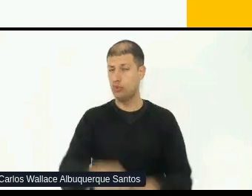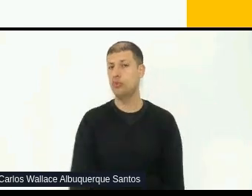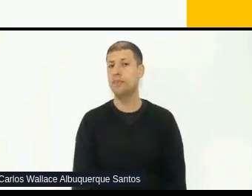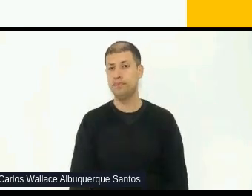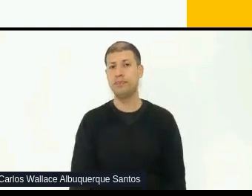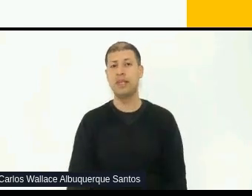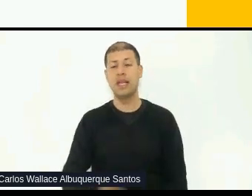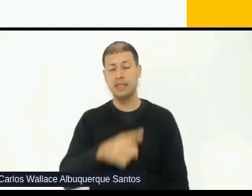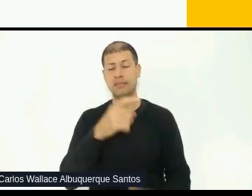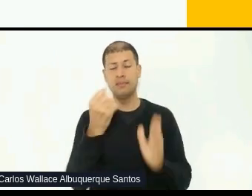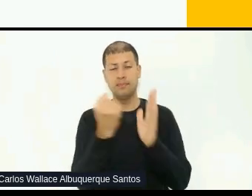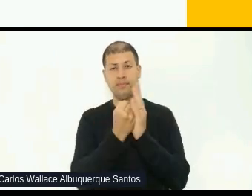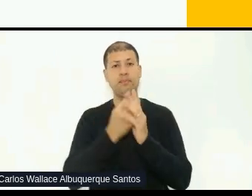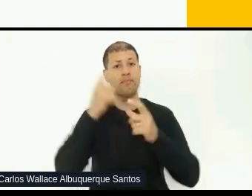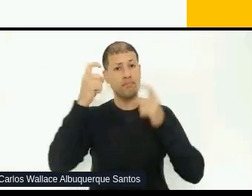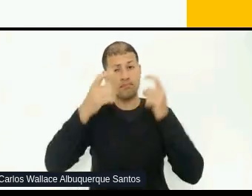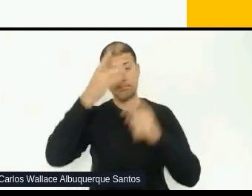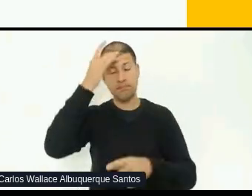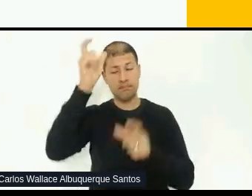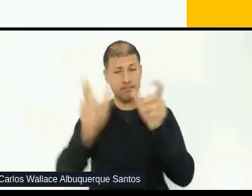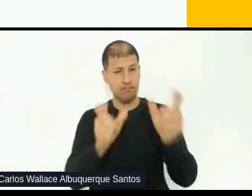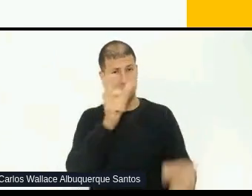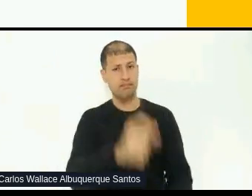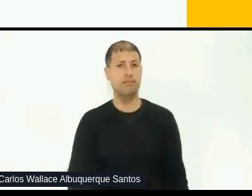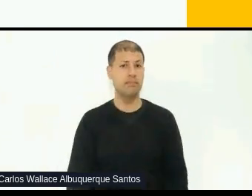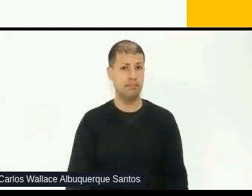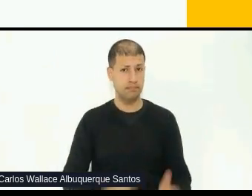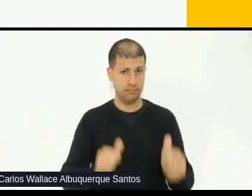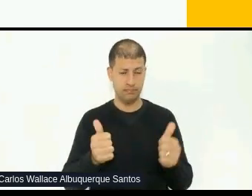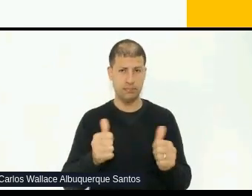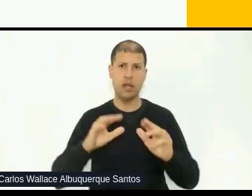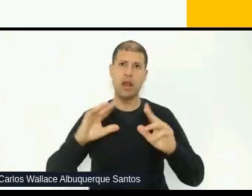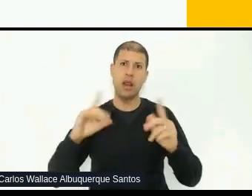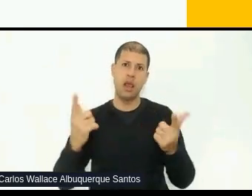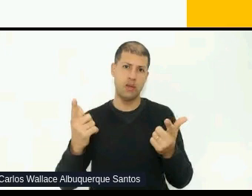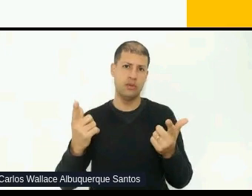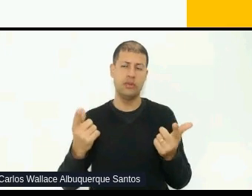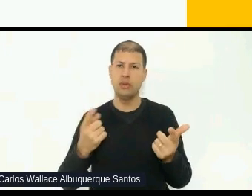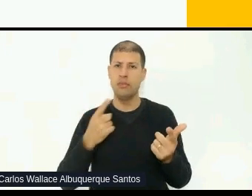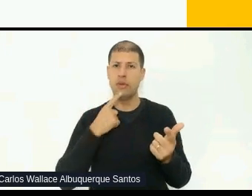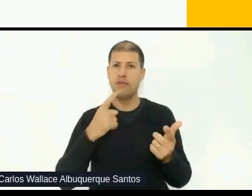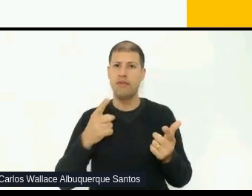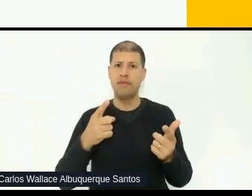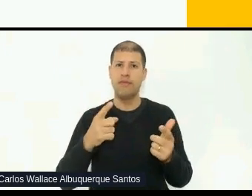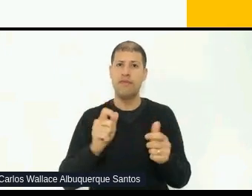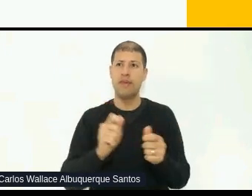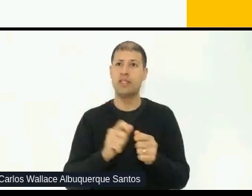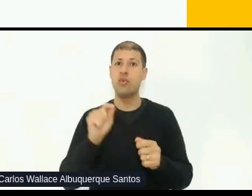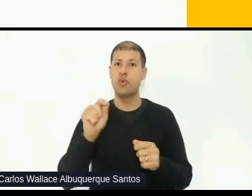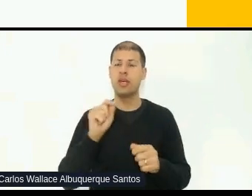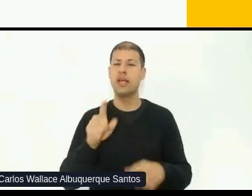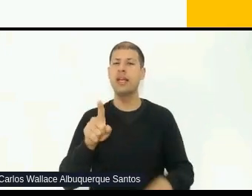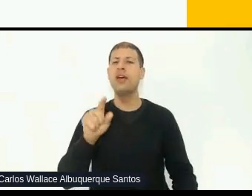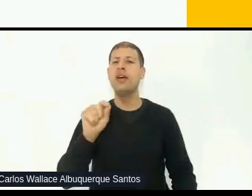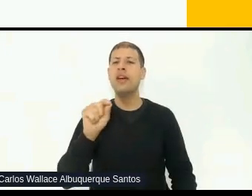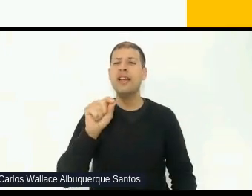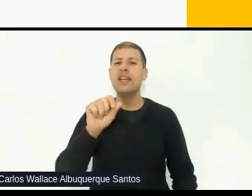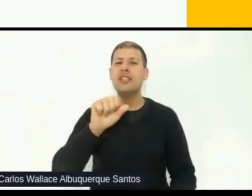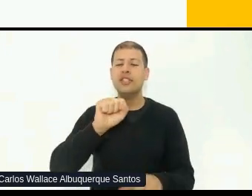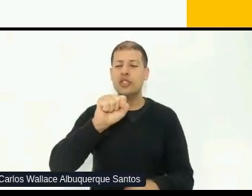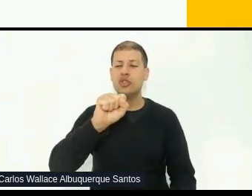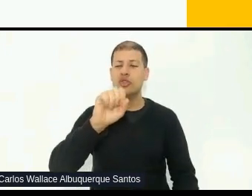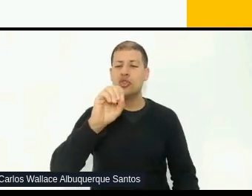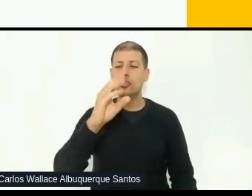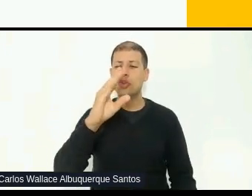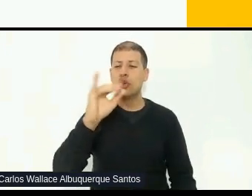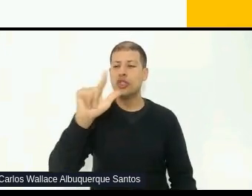se importa com essas pessoas. Beleza? Claro, não pode fazer o que a gente chama de social washing. Tá? Que é, eu falo